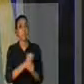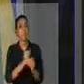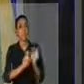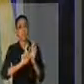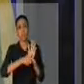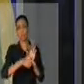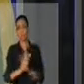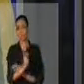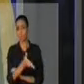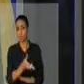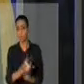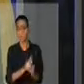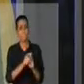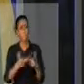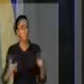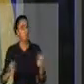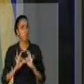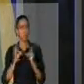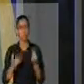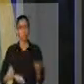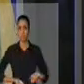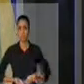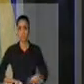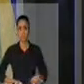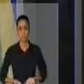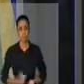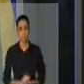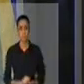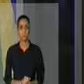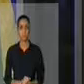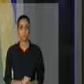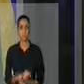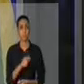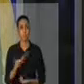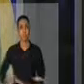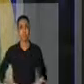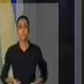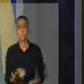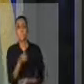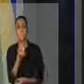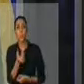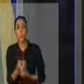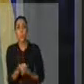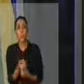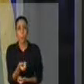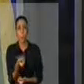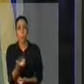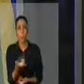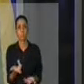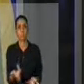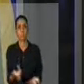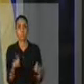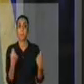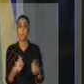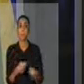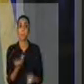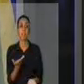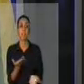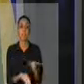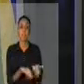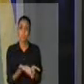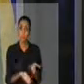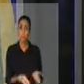anos na maioria de seus procedimentos. Esses poucos serviços são desafiados à necessidade de atendimento